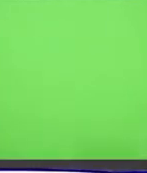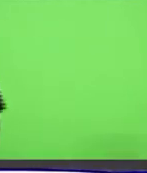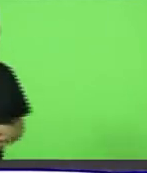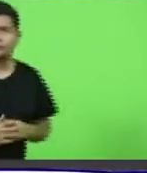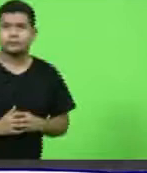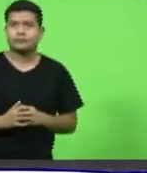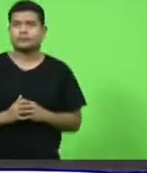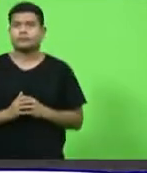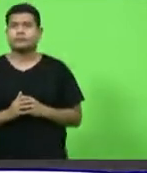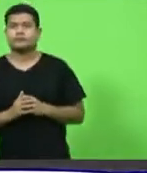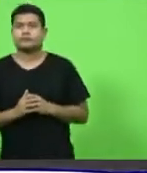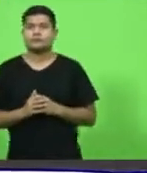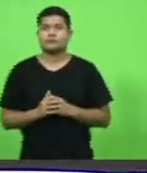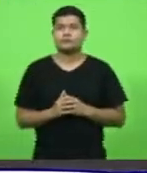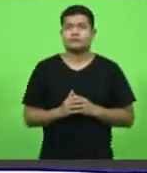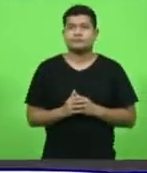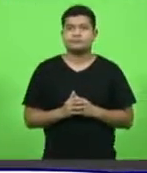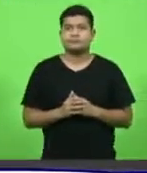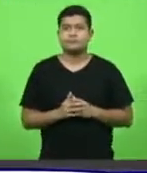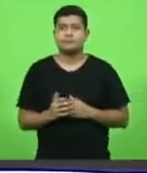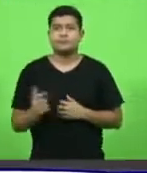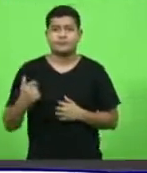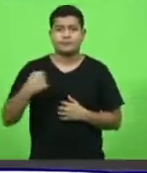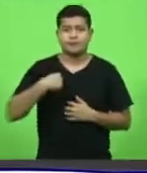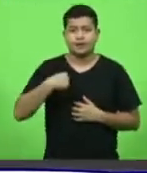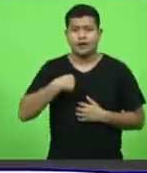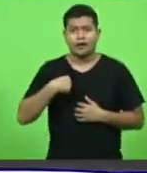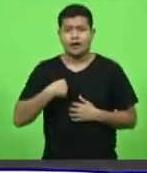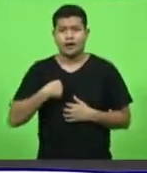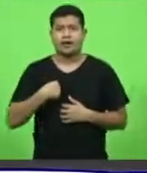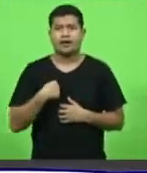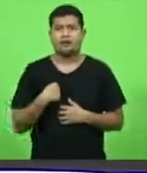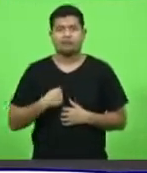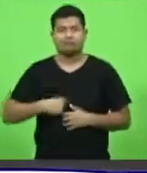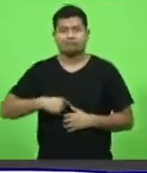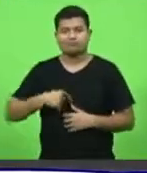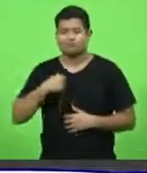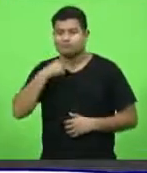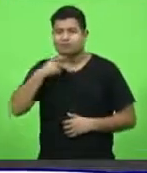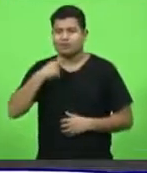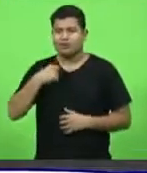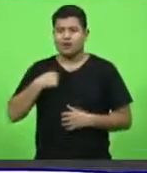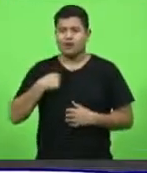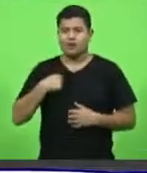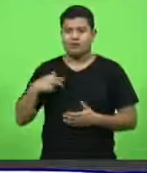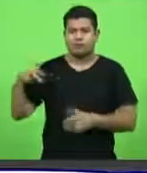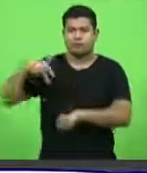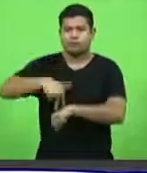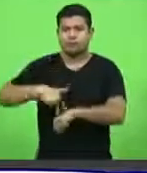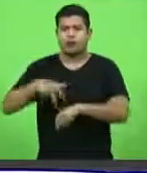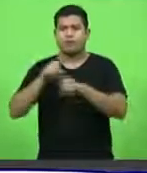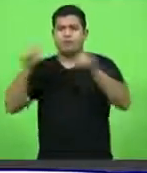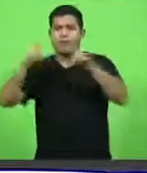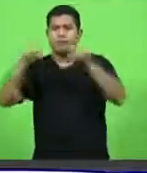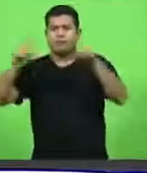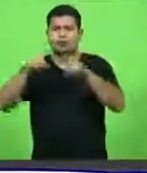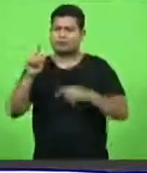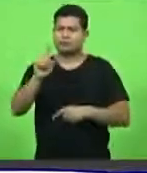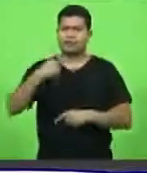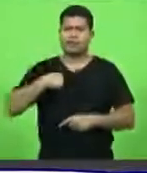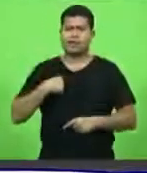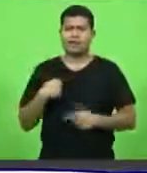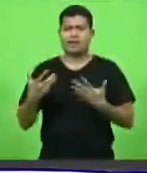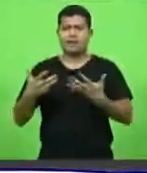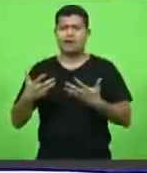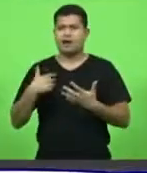que a gente colocou né eu não soube fazer críticas e aqui eu não sei nem pessoalizar